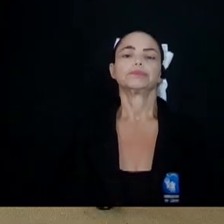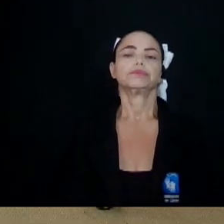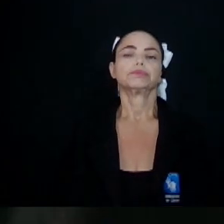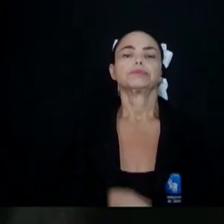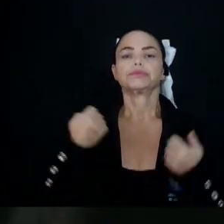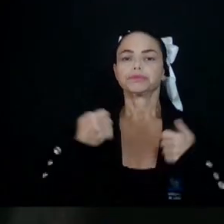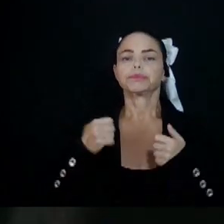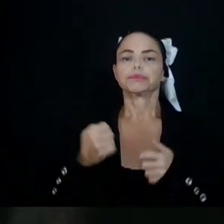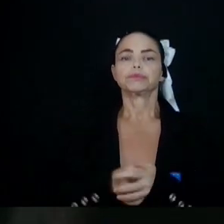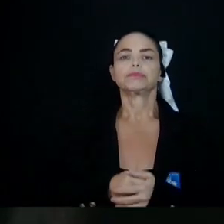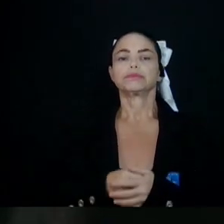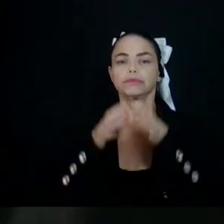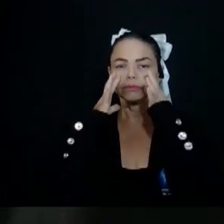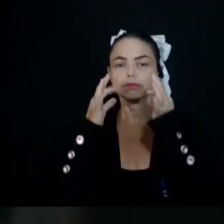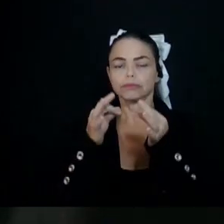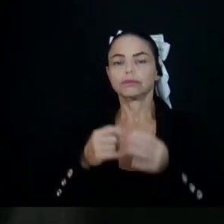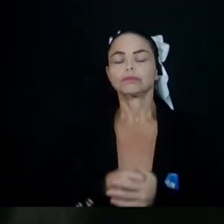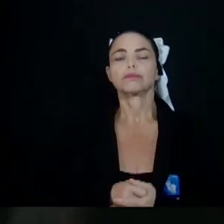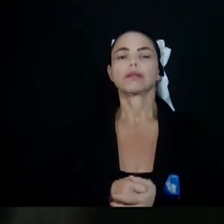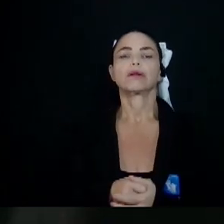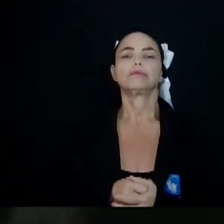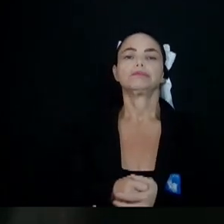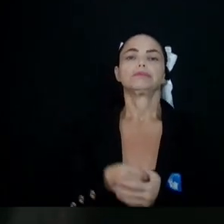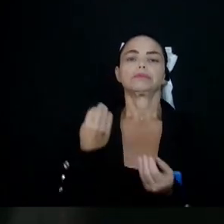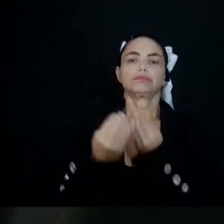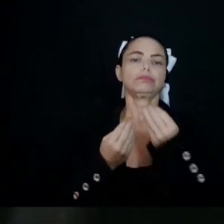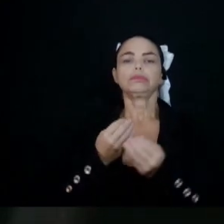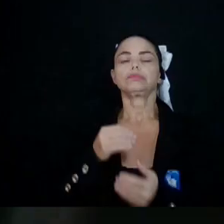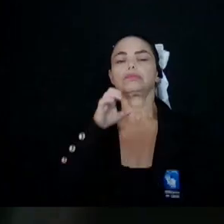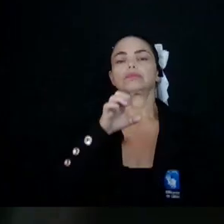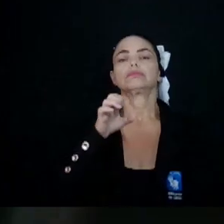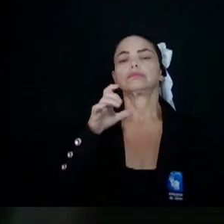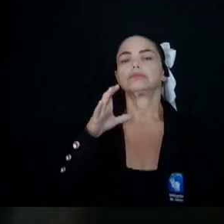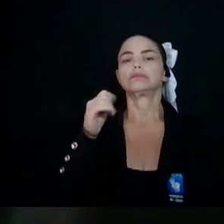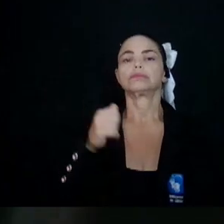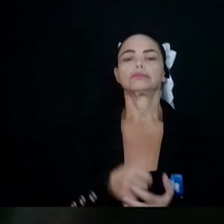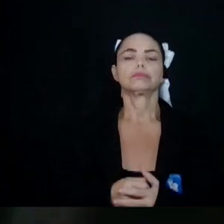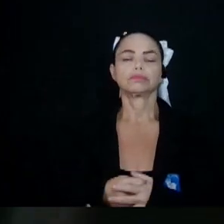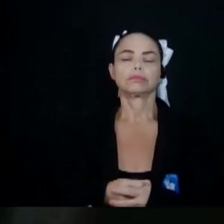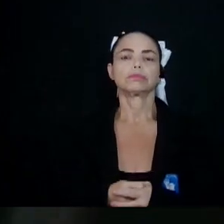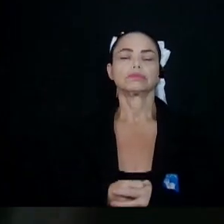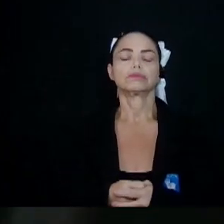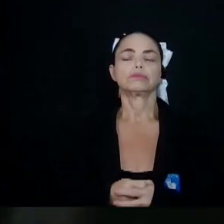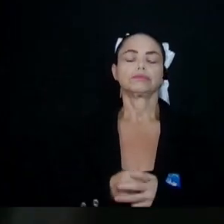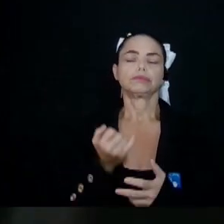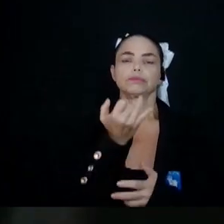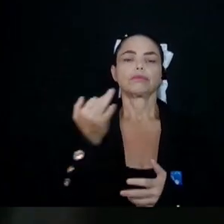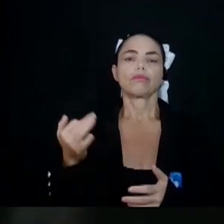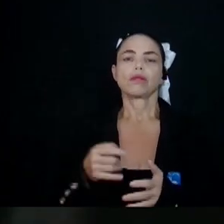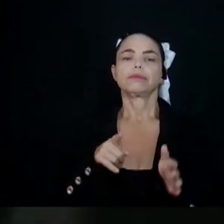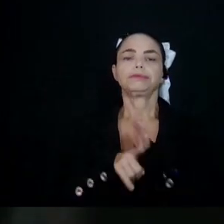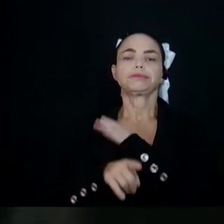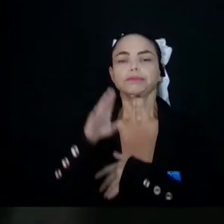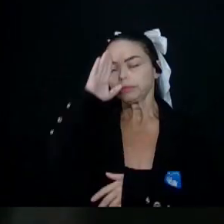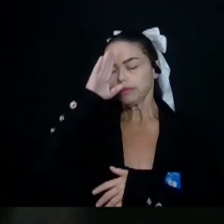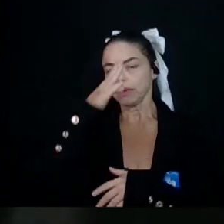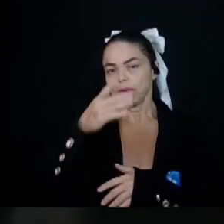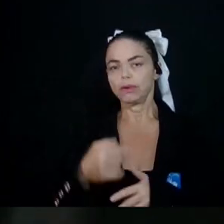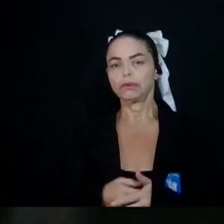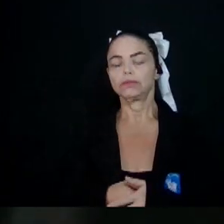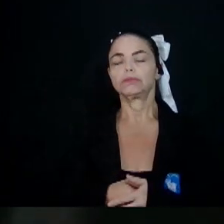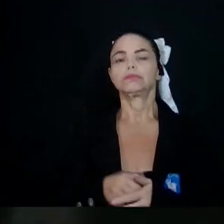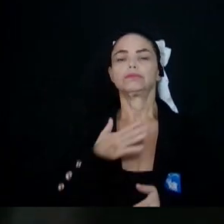olhar atento. Doutor, como que vai funcionar o ECA Digital, né? Quais, assim, os principais pontos que o doutor